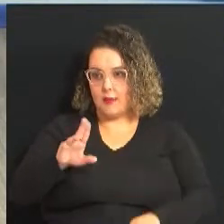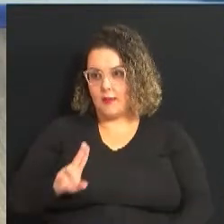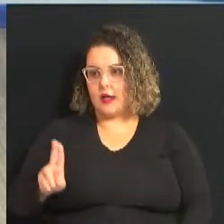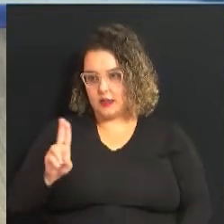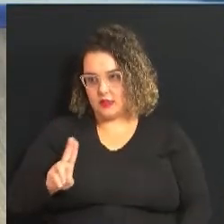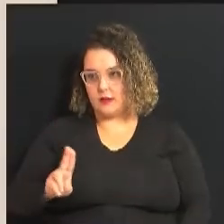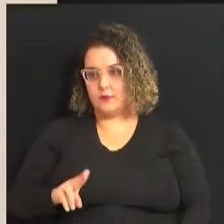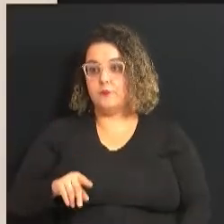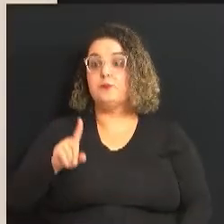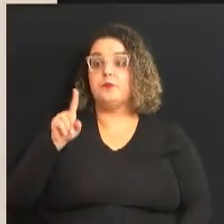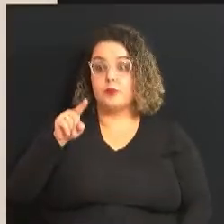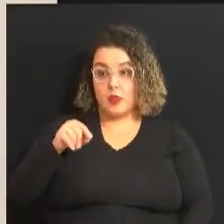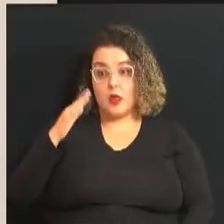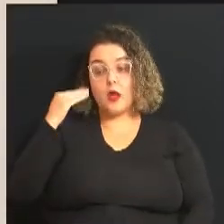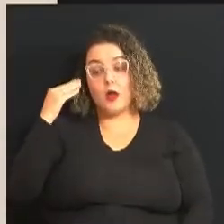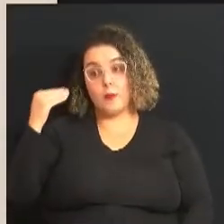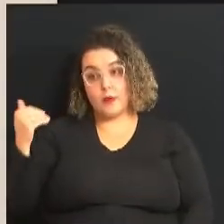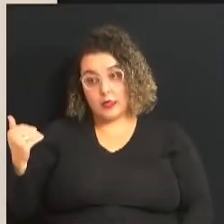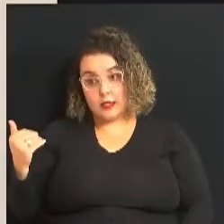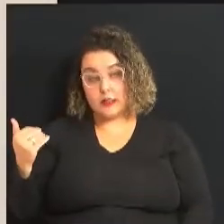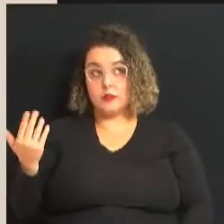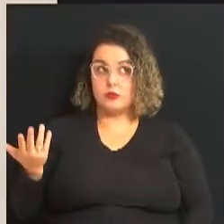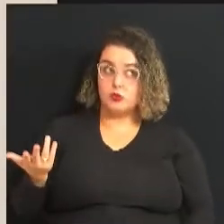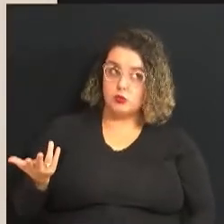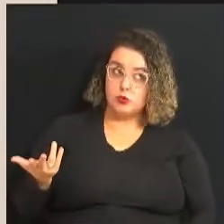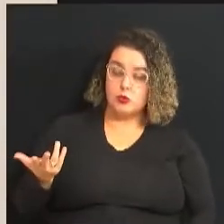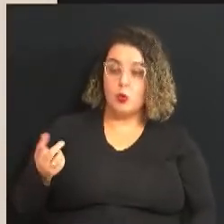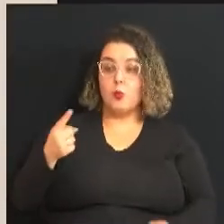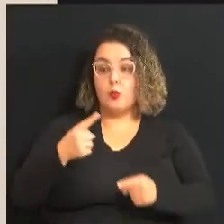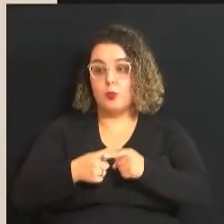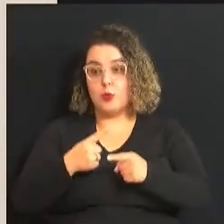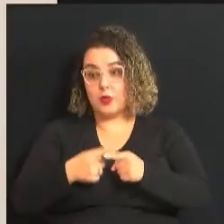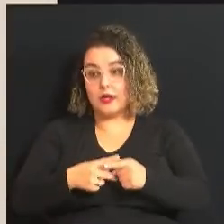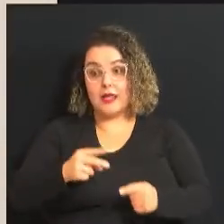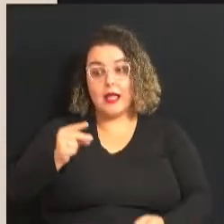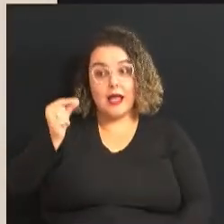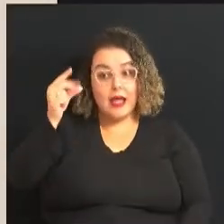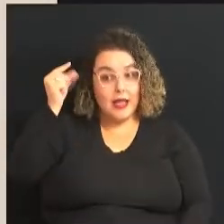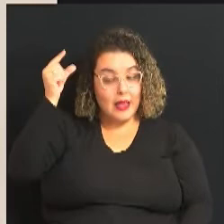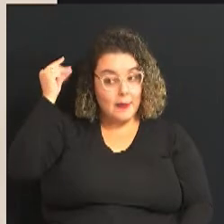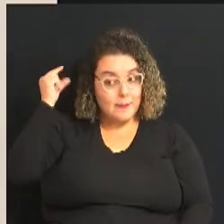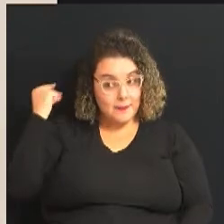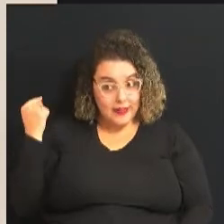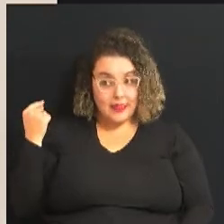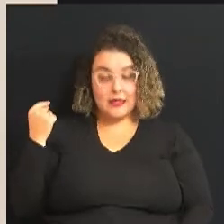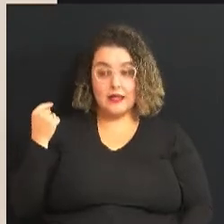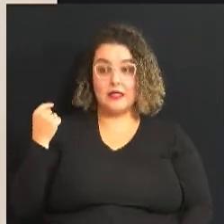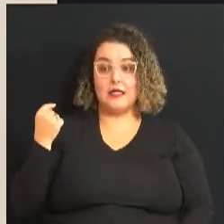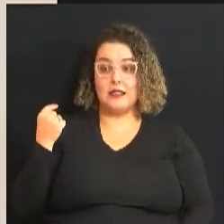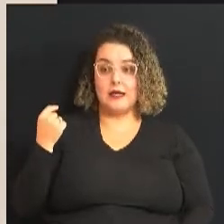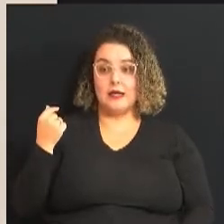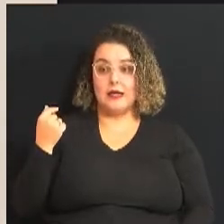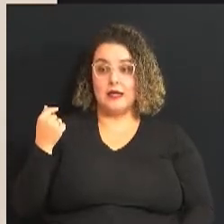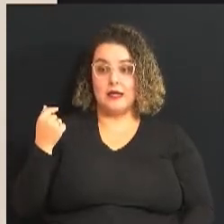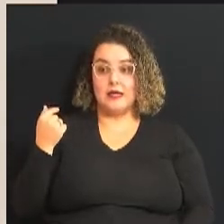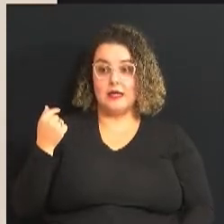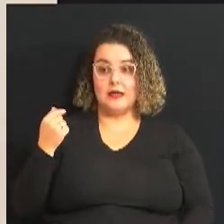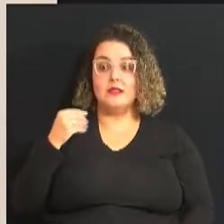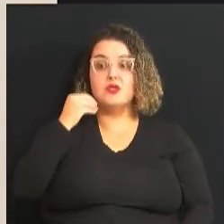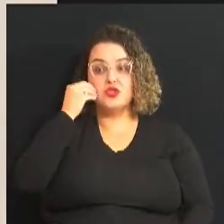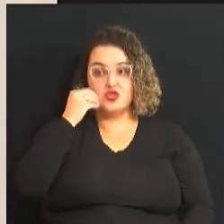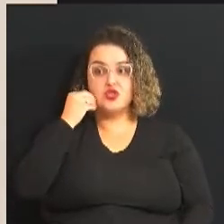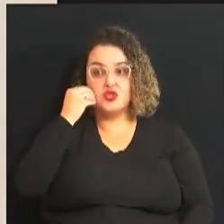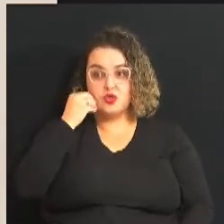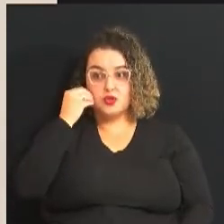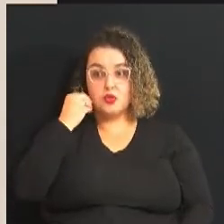É a mais famosa, vamos dizer assim, porque é a mais antiga de experiência. Mas